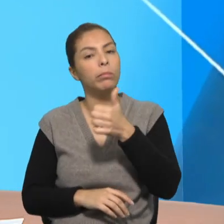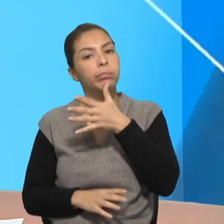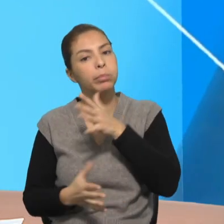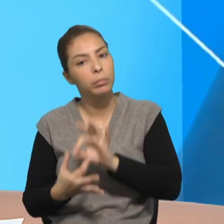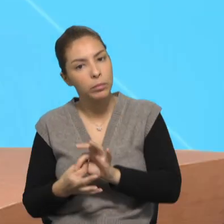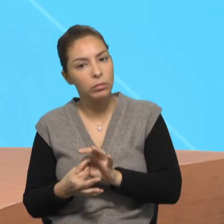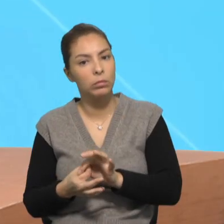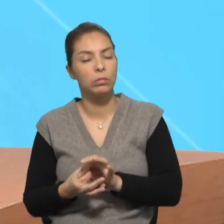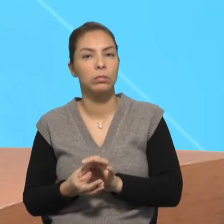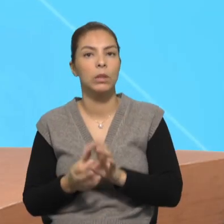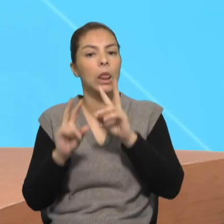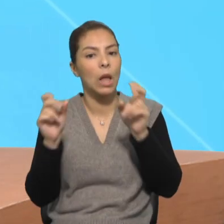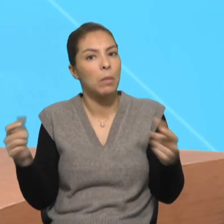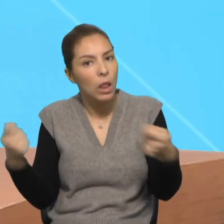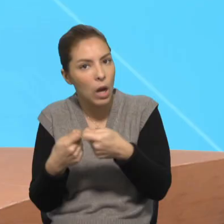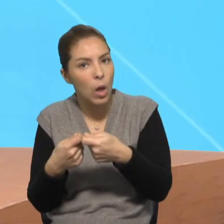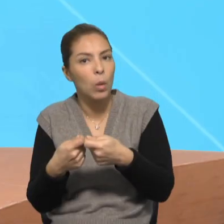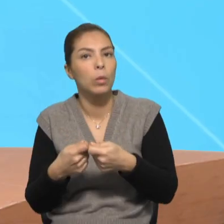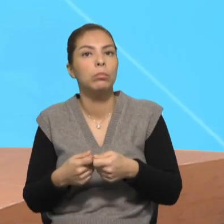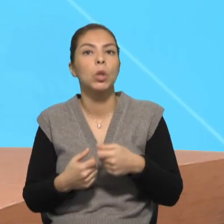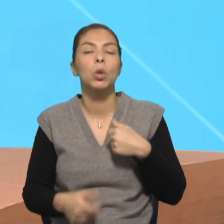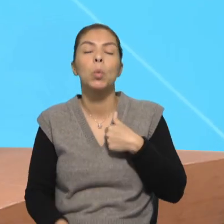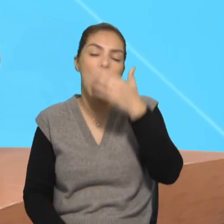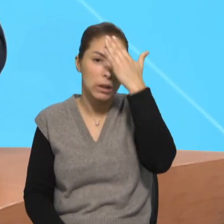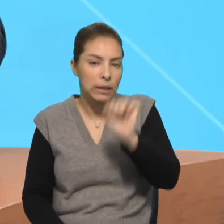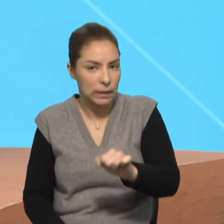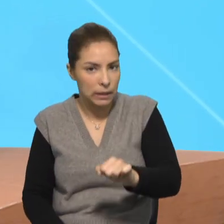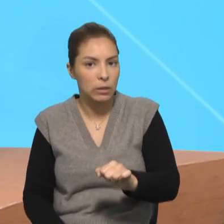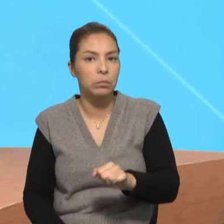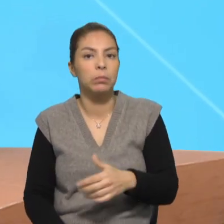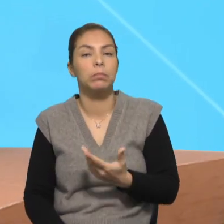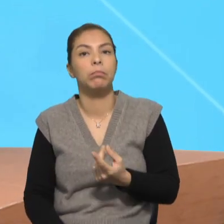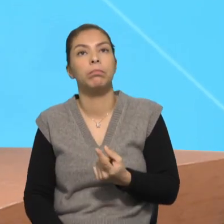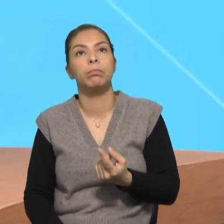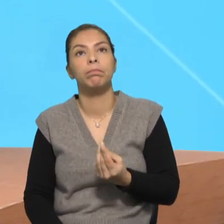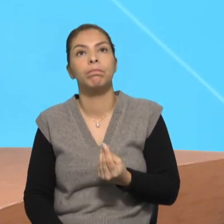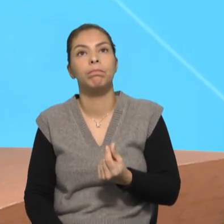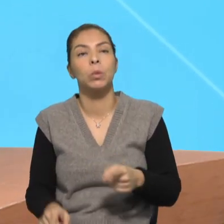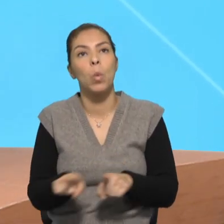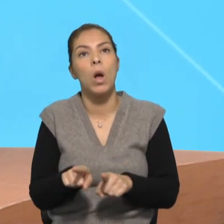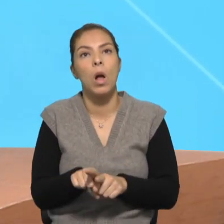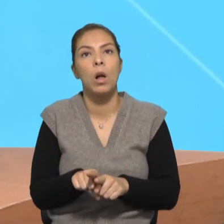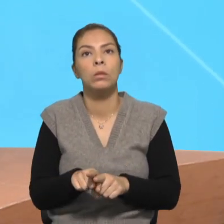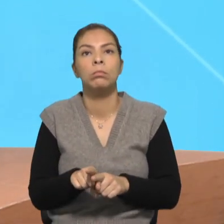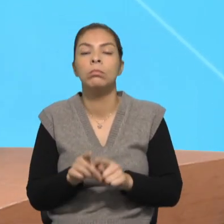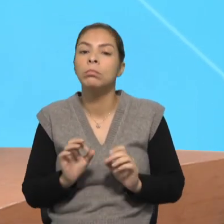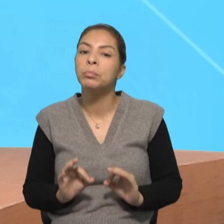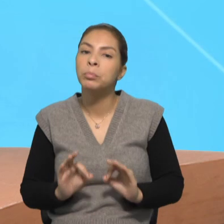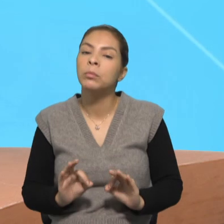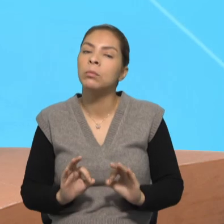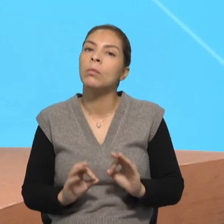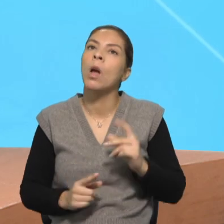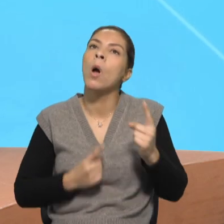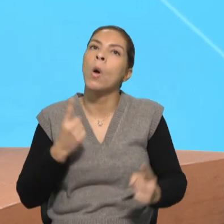Eu creio bem que sim. uns momentos litúrgicos serão